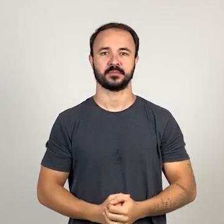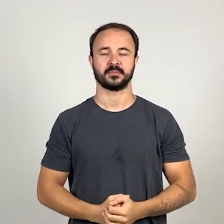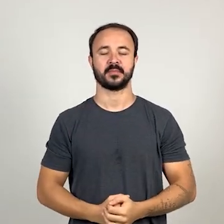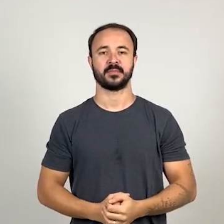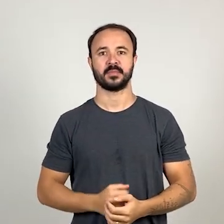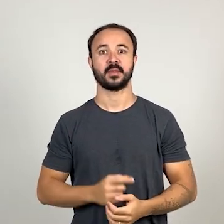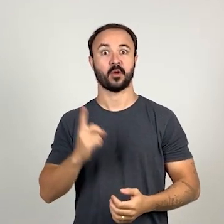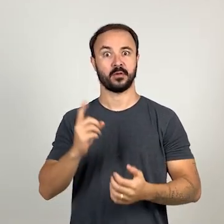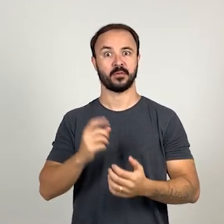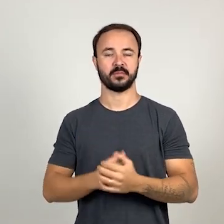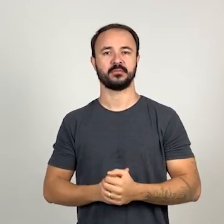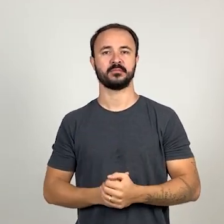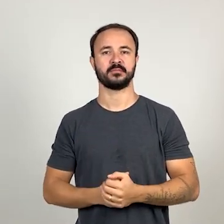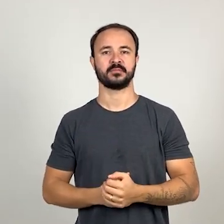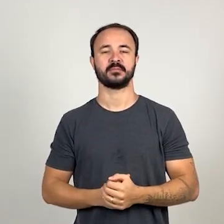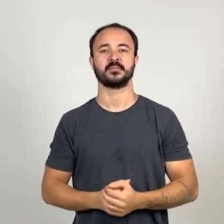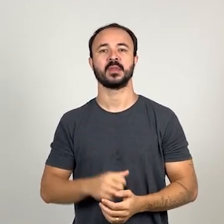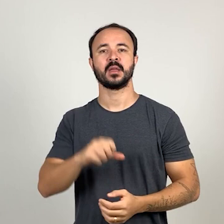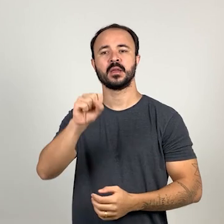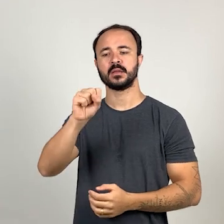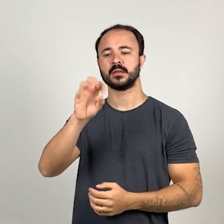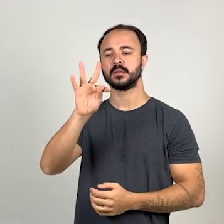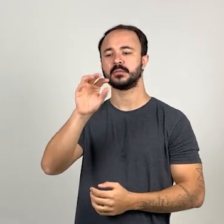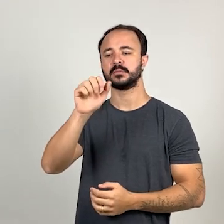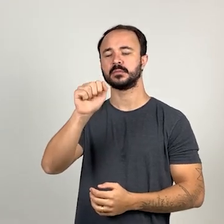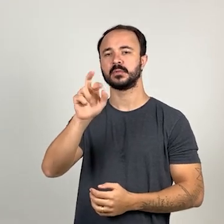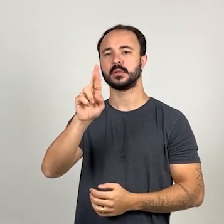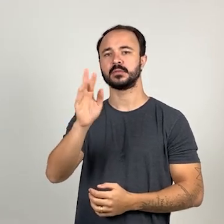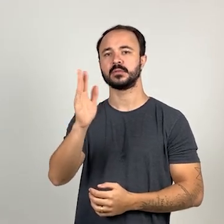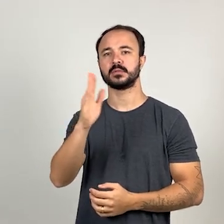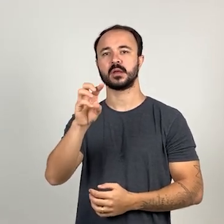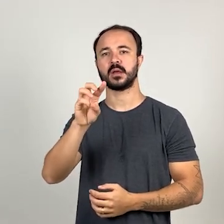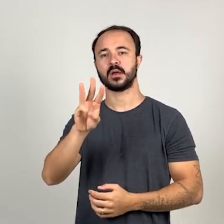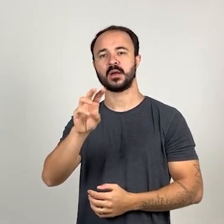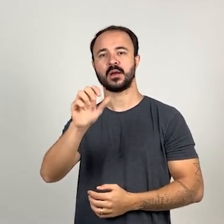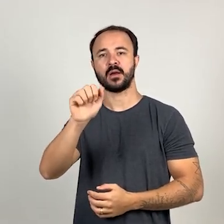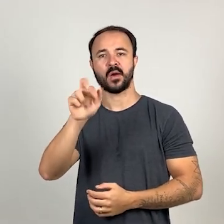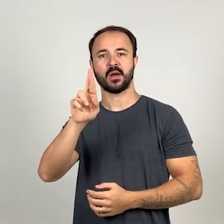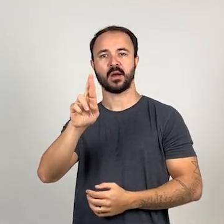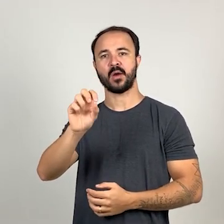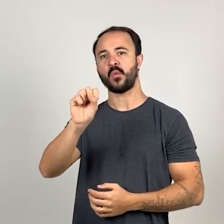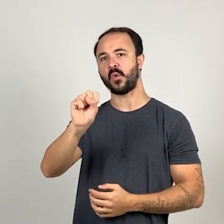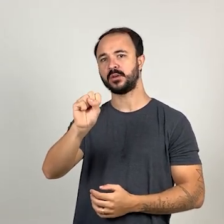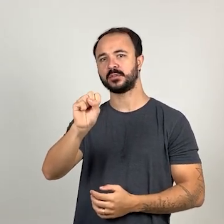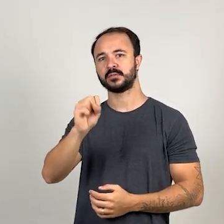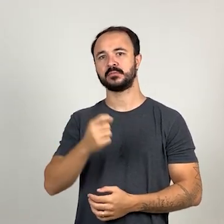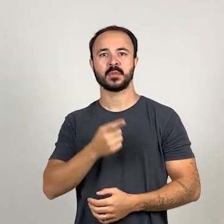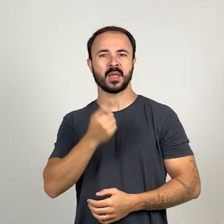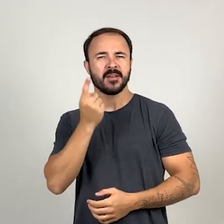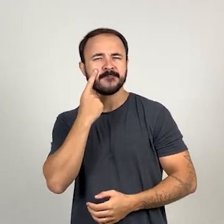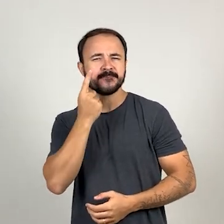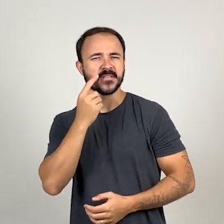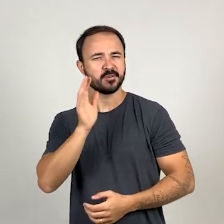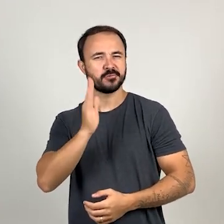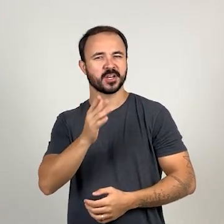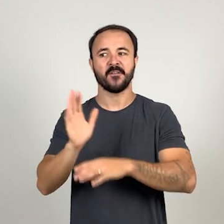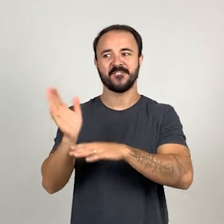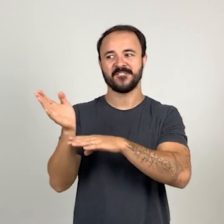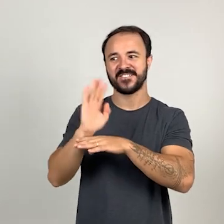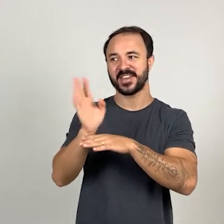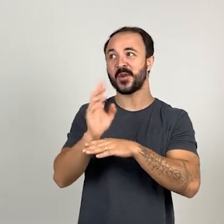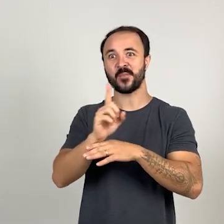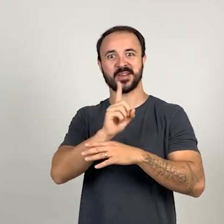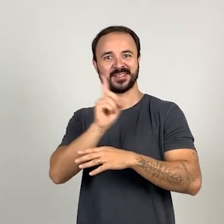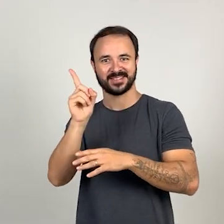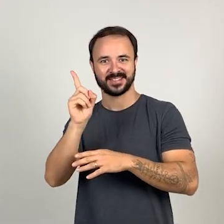Day, May the 4th be with you. Vocês já viram essa frase em algum lugar? Vocês já assistiram o